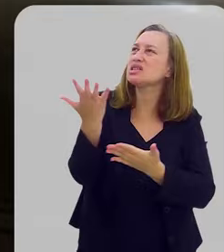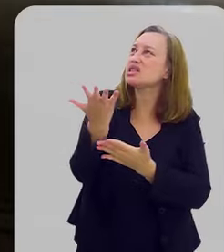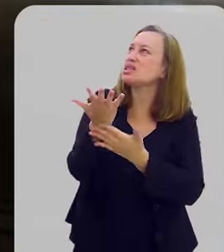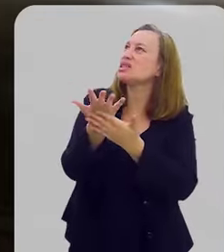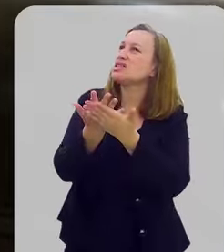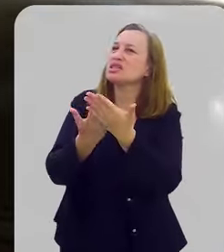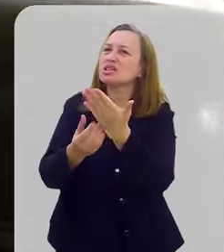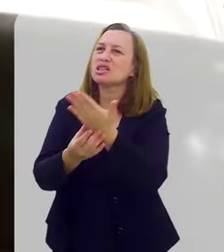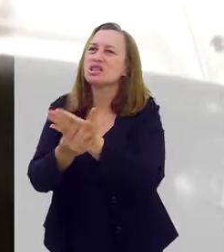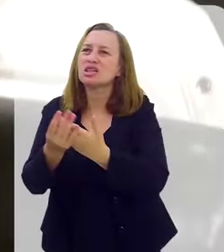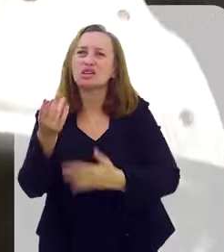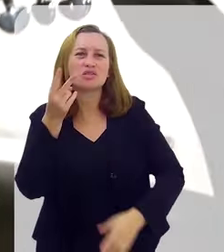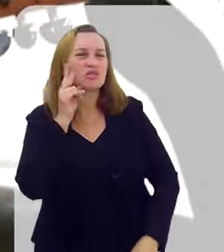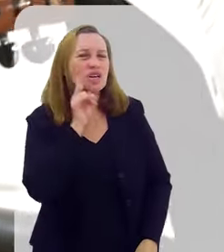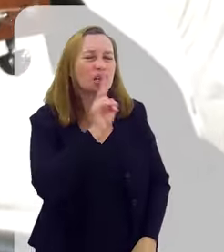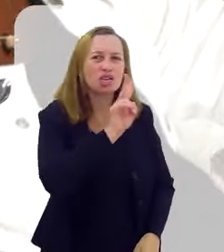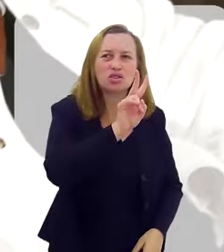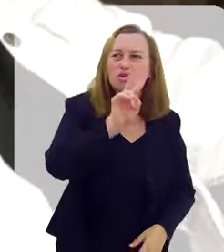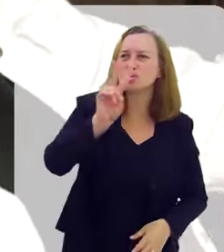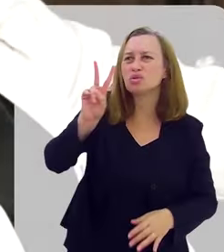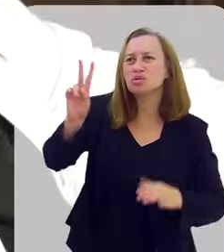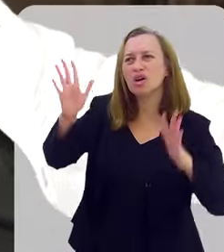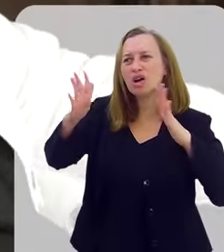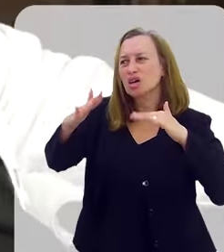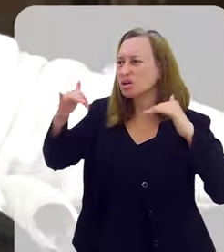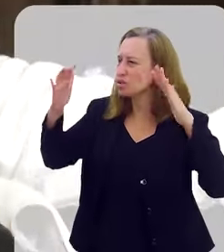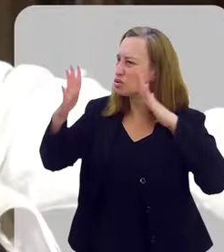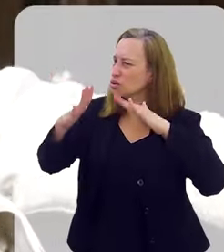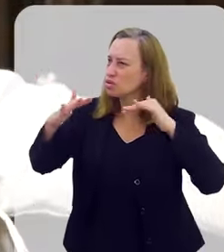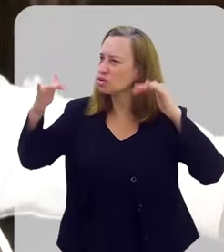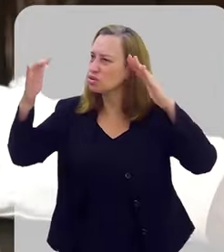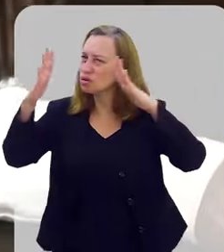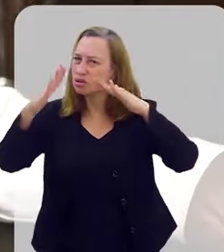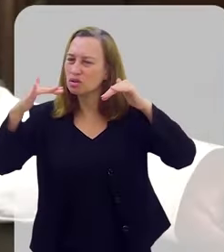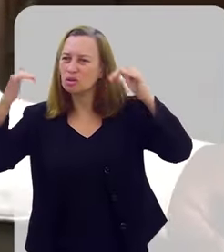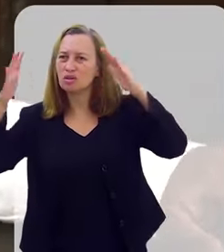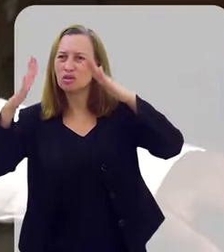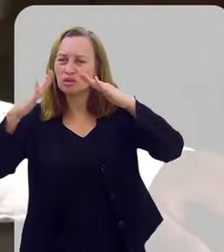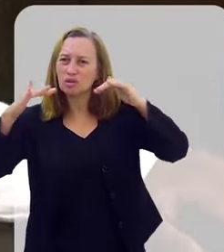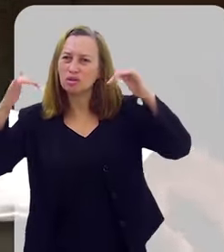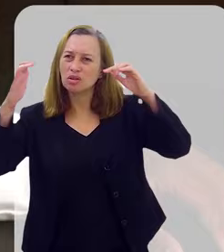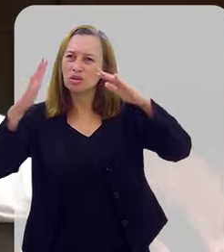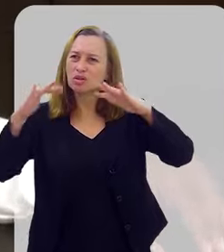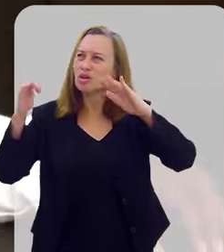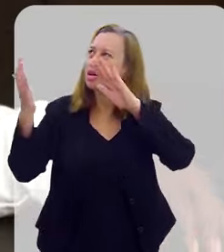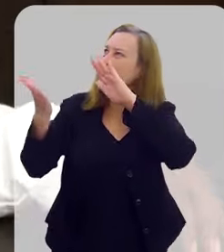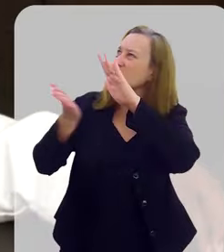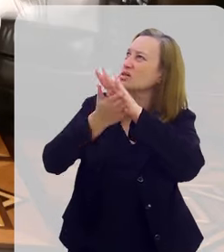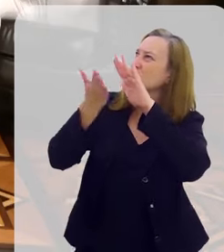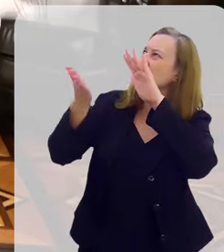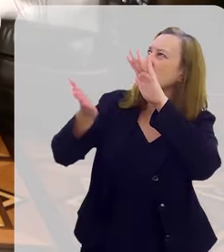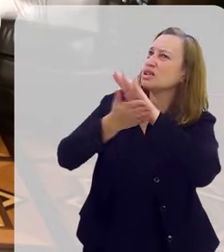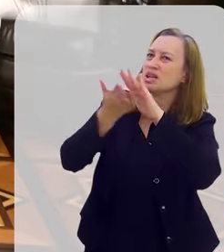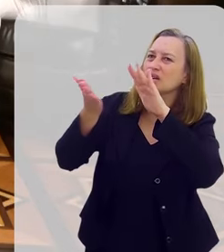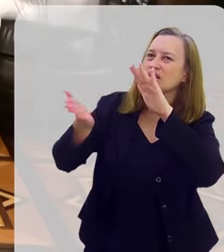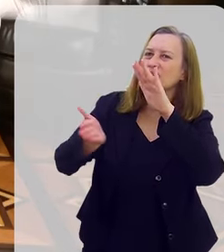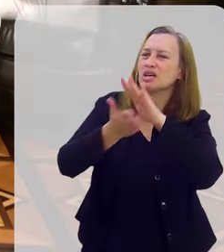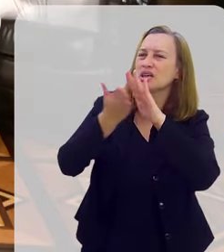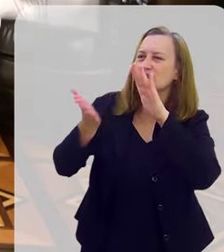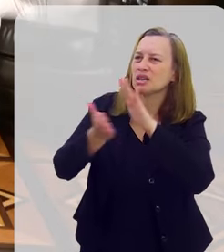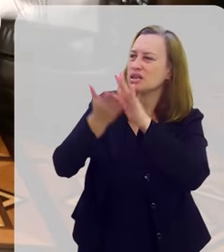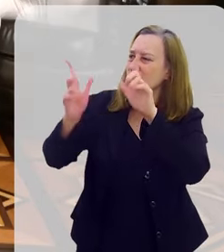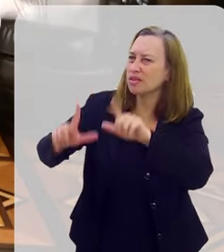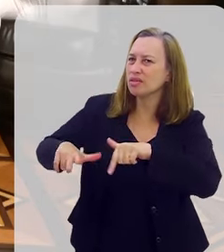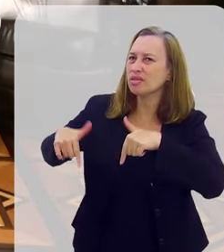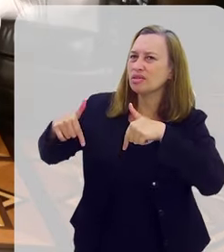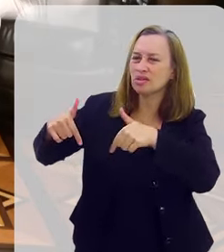nas mãos. Vejo milhares de anjos vindo no imenso trovão. Desse lado tem